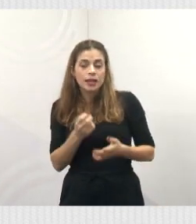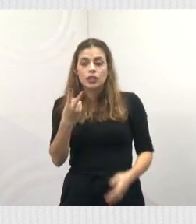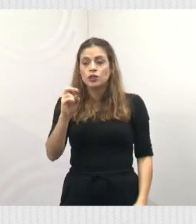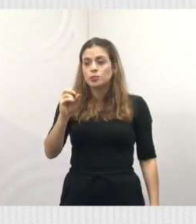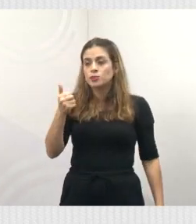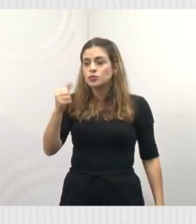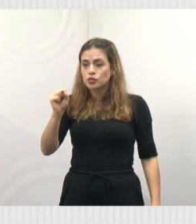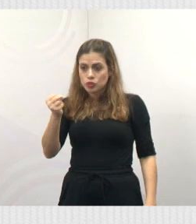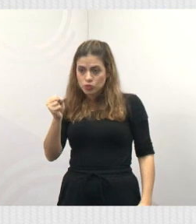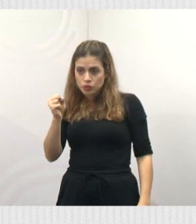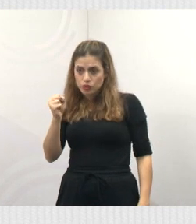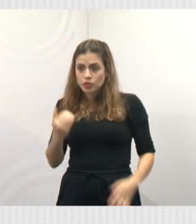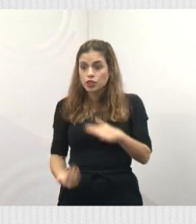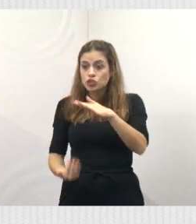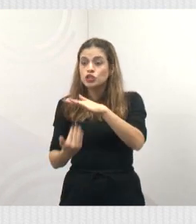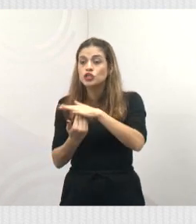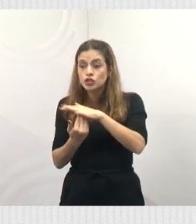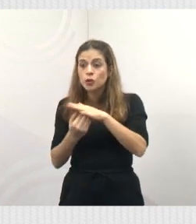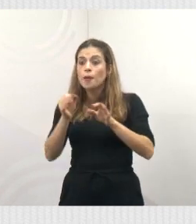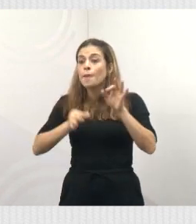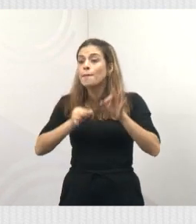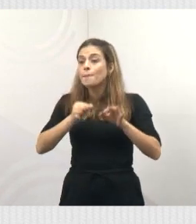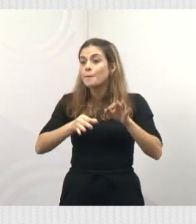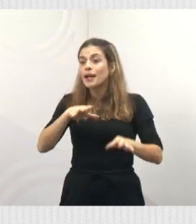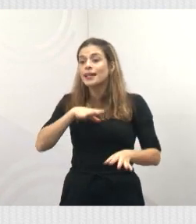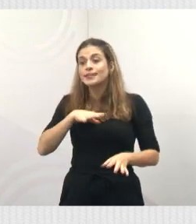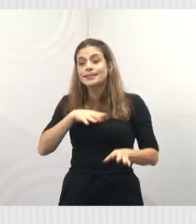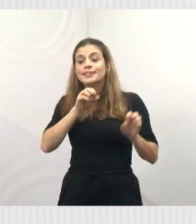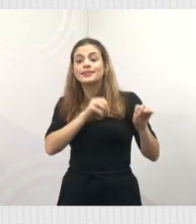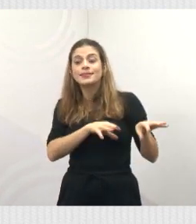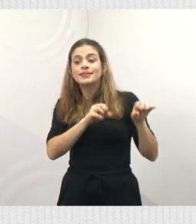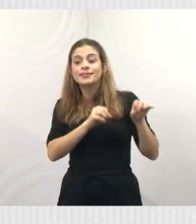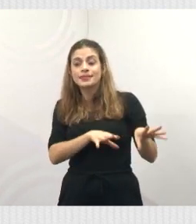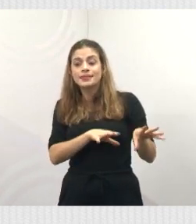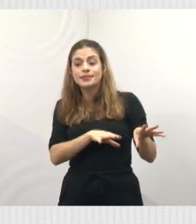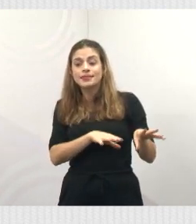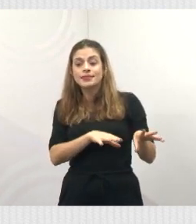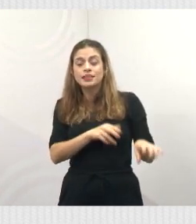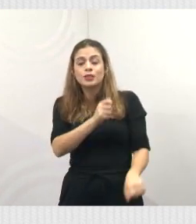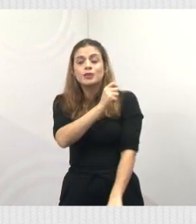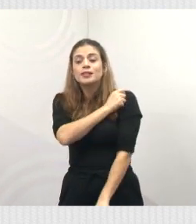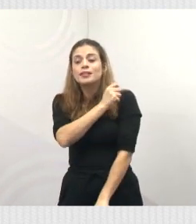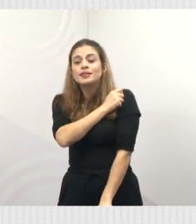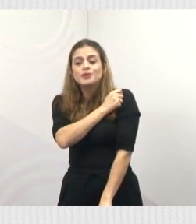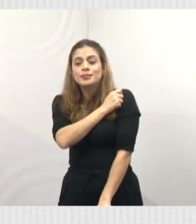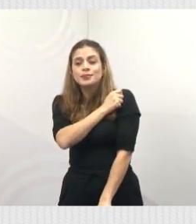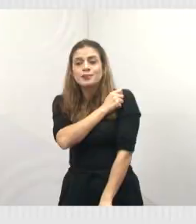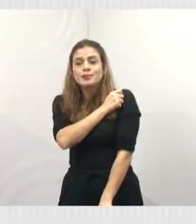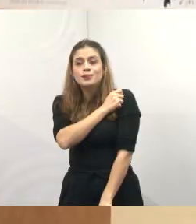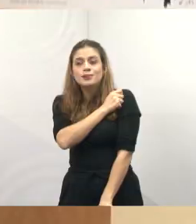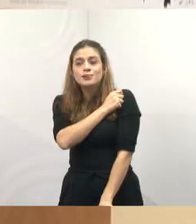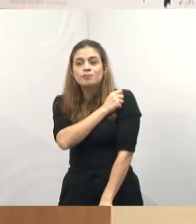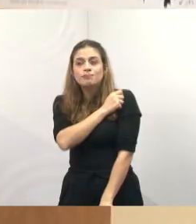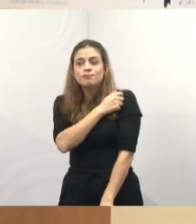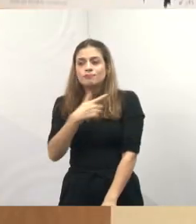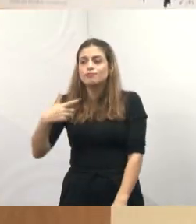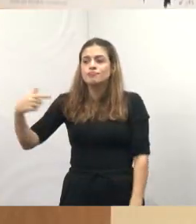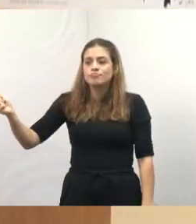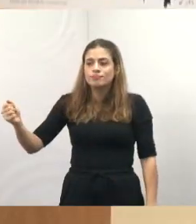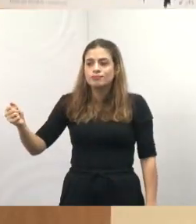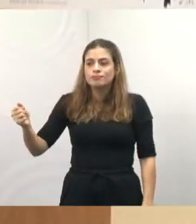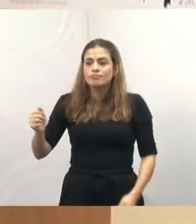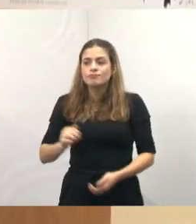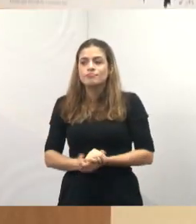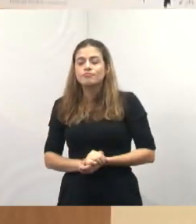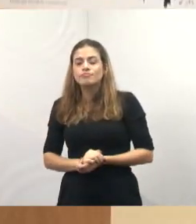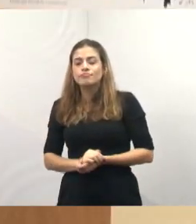atingir o percentual do Plano Nacional de Educação, nenhum aluno do ensino fundamental fora da rede, do ensino infantil